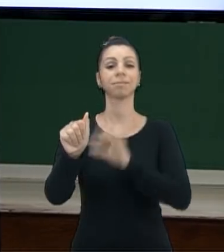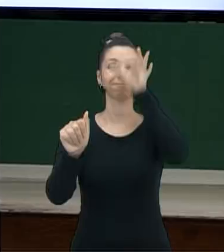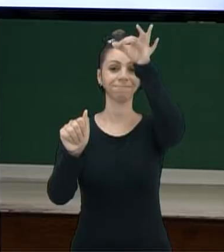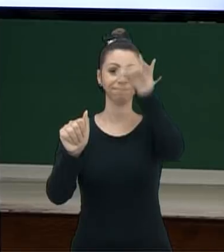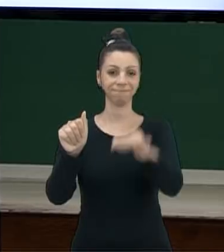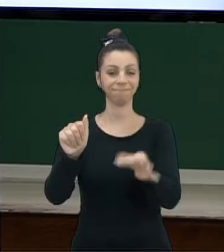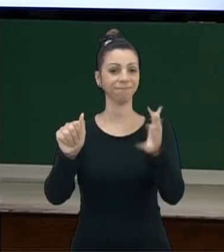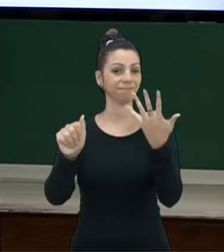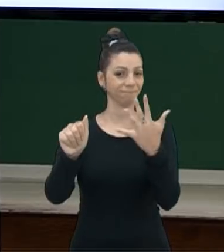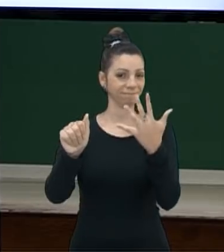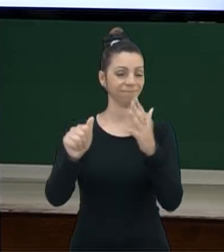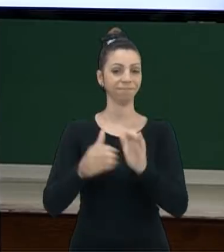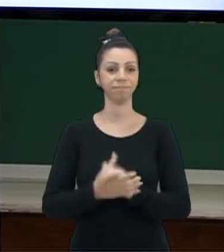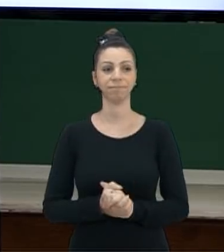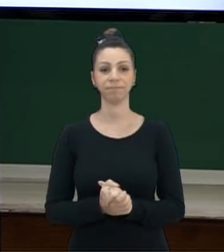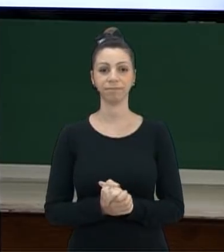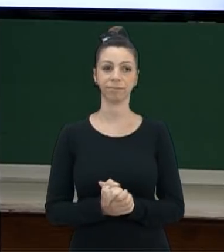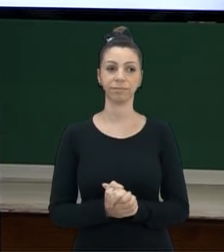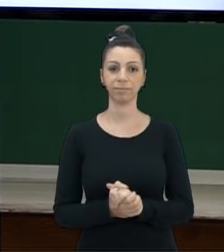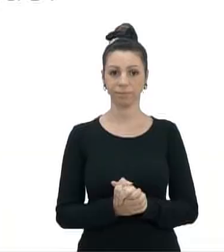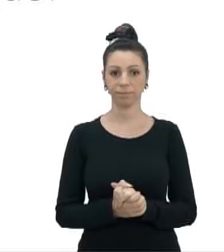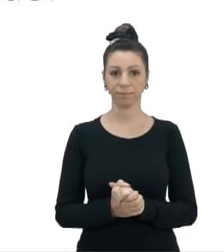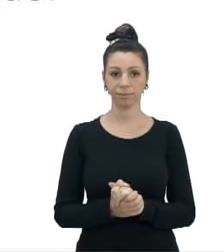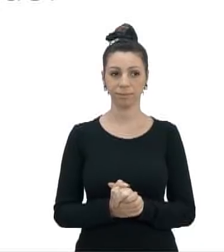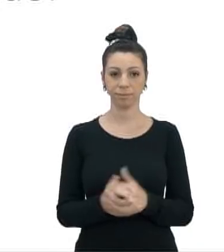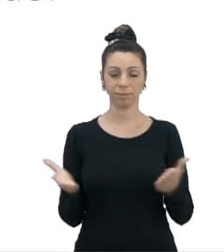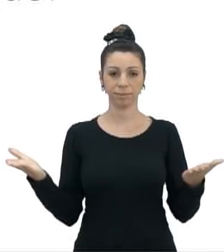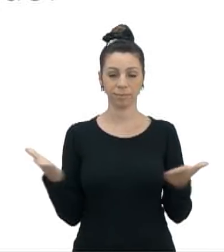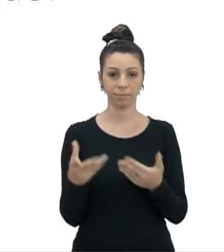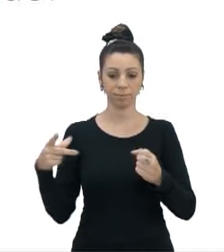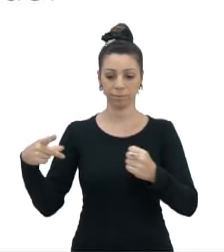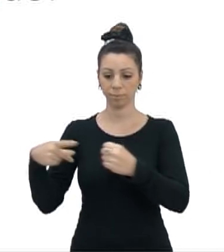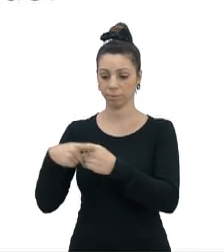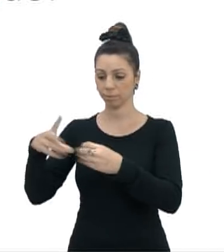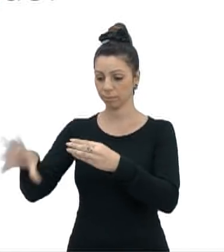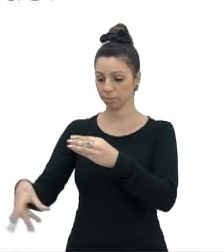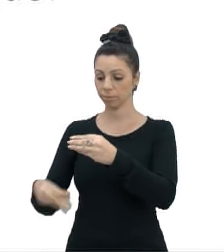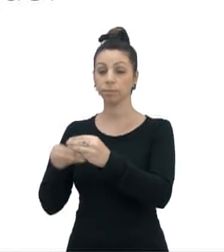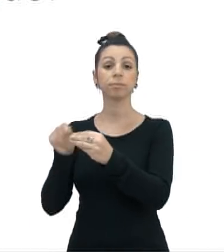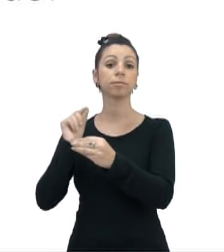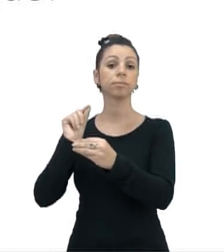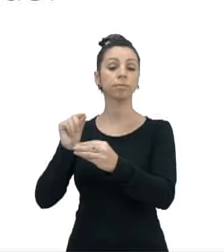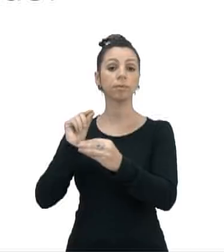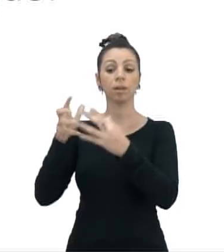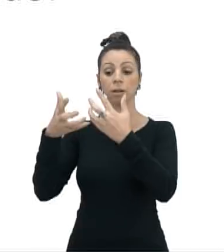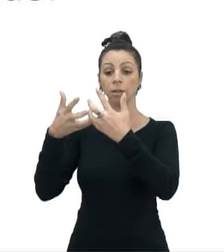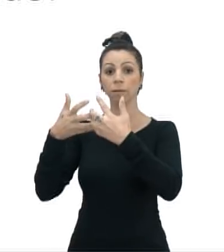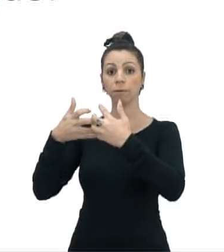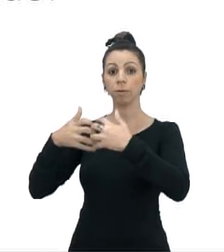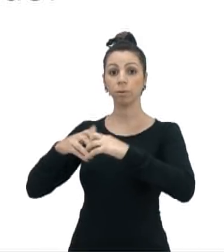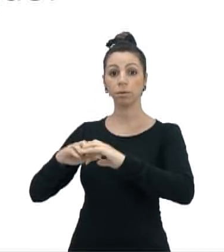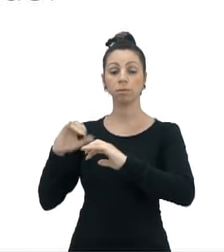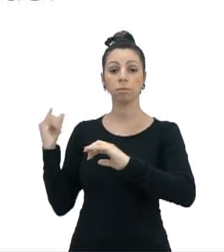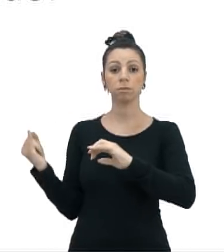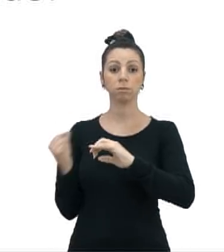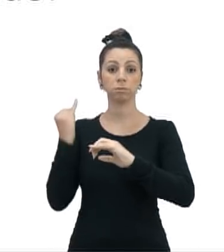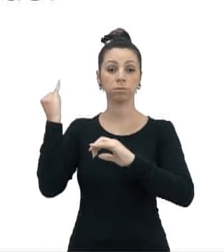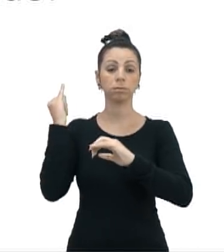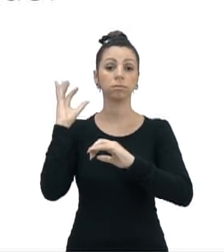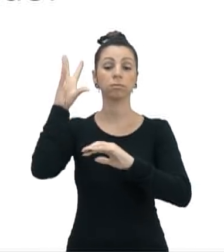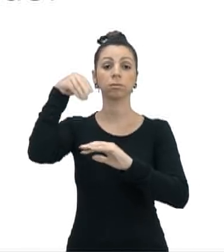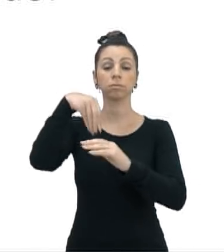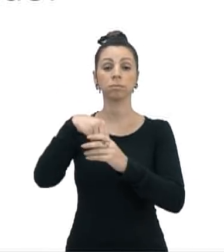te pedir desculpas. Então, os pronomes oblíquos, pessoal, eles têm uma função muito importante